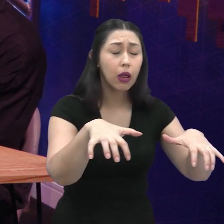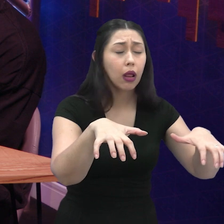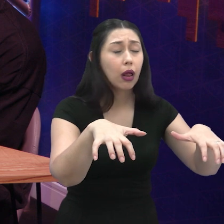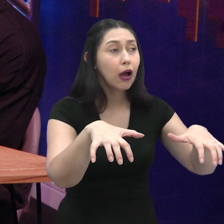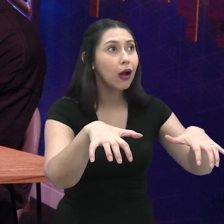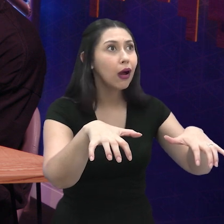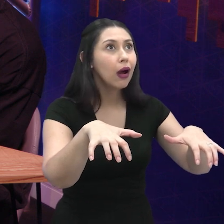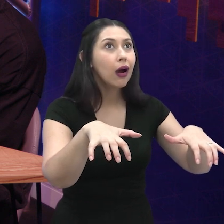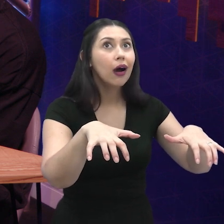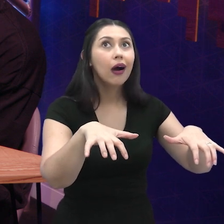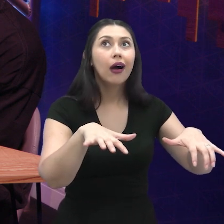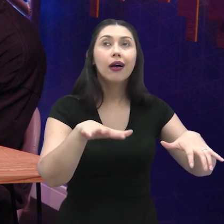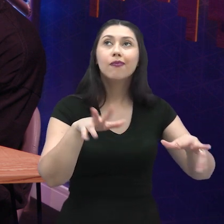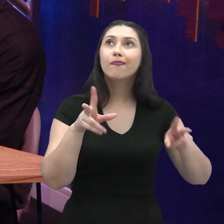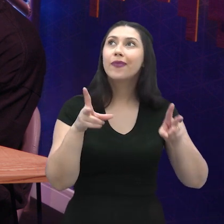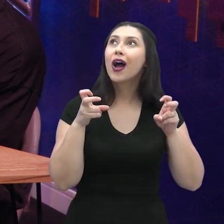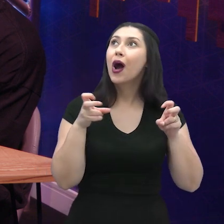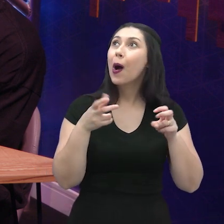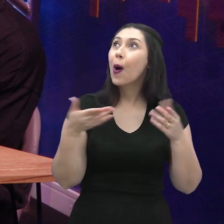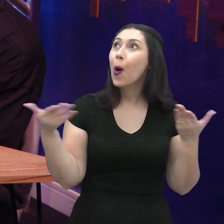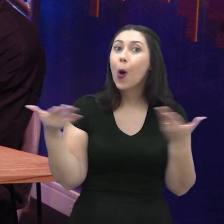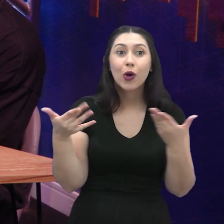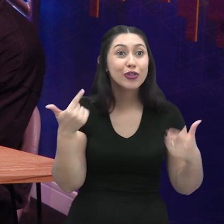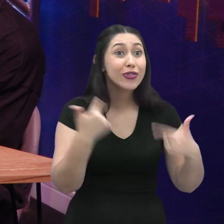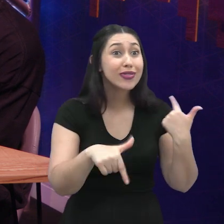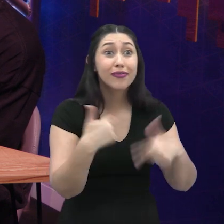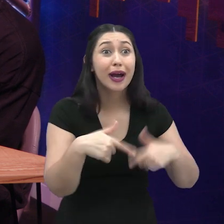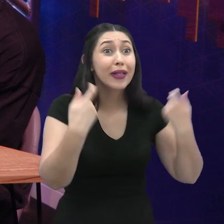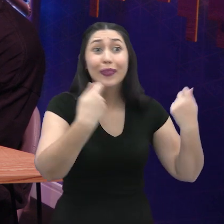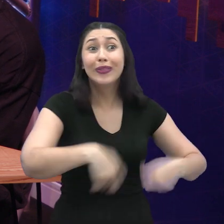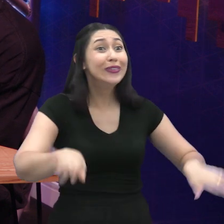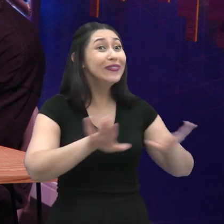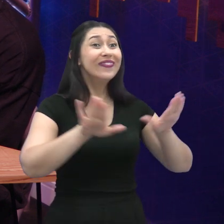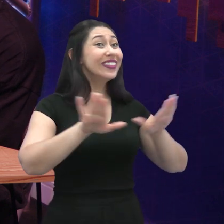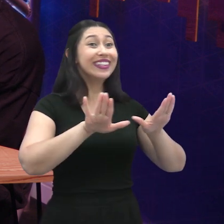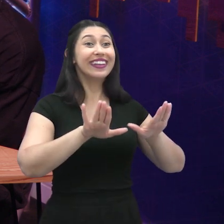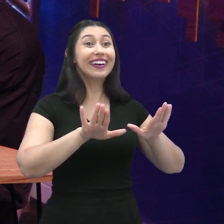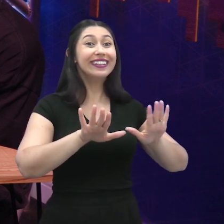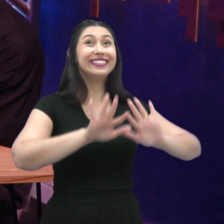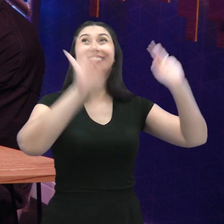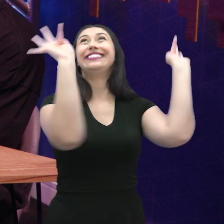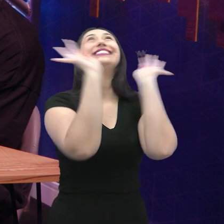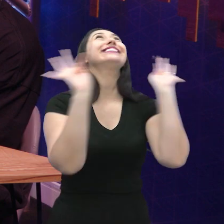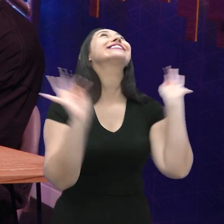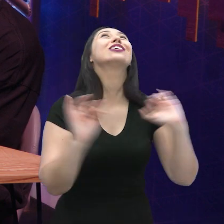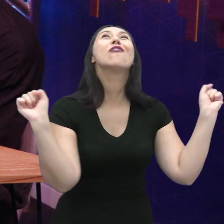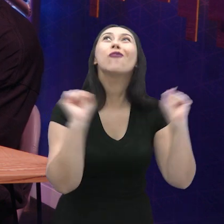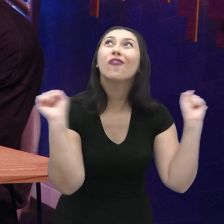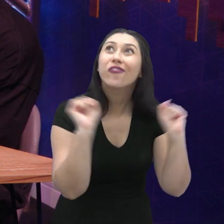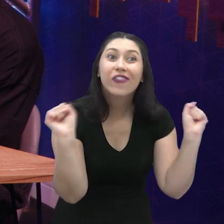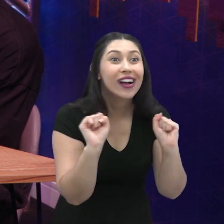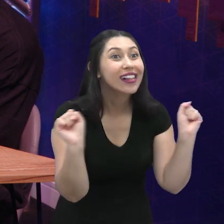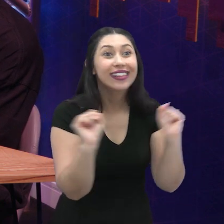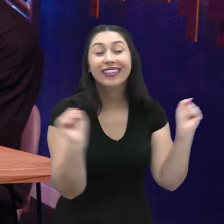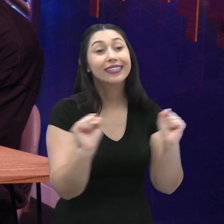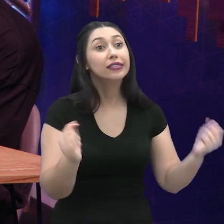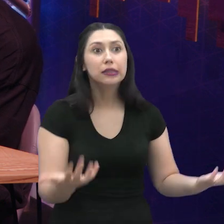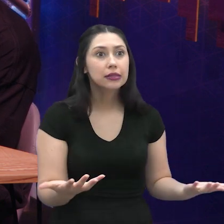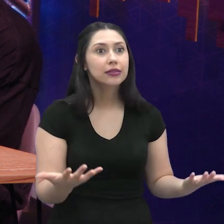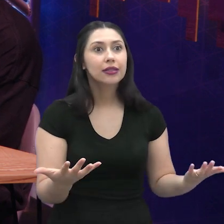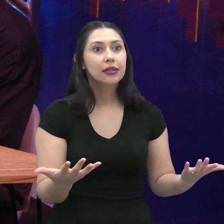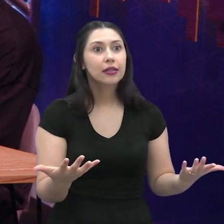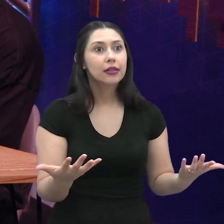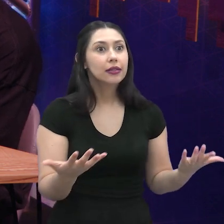zumbi. E daí ele lembra, então, eu acho que hoje eu não vou precisar ir trabalhar. E ele entra em epifania, ele